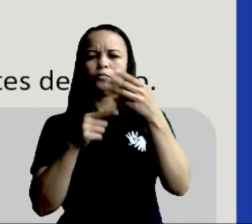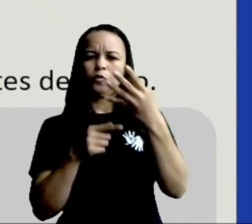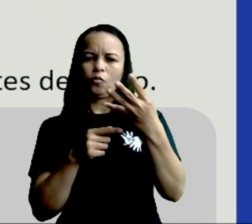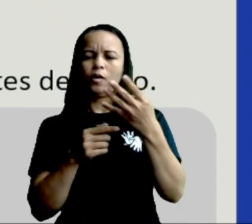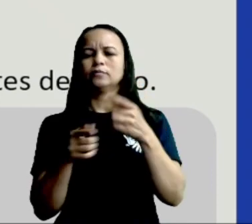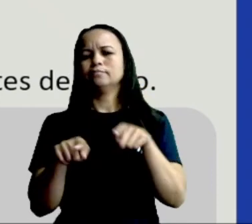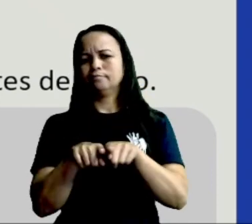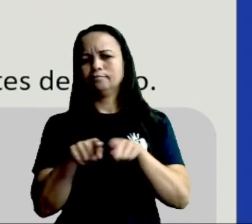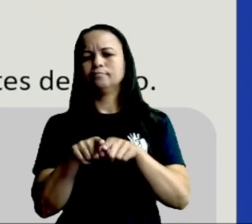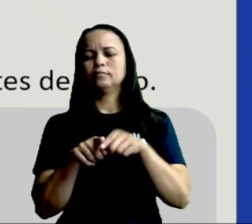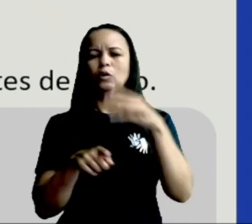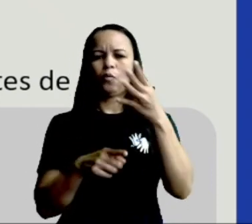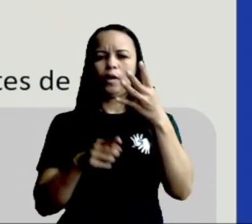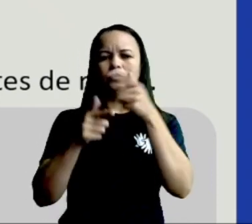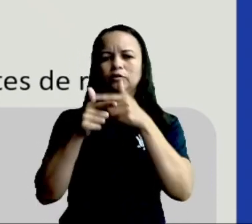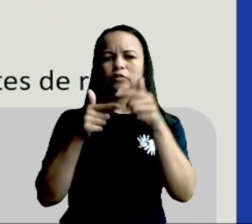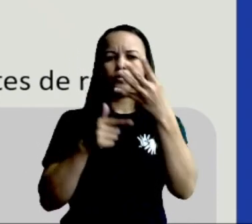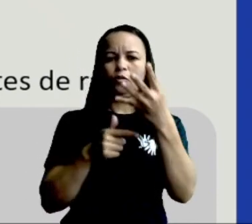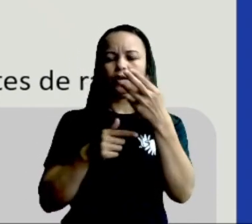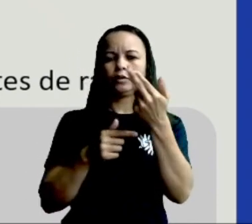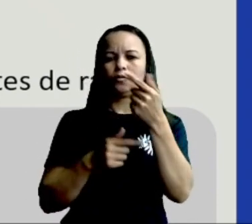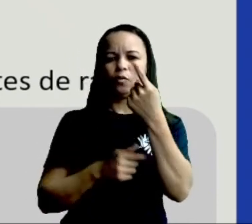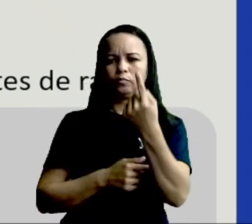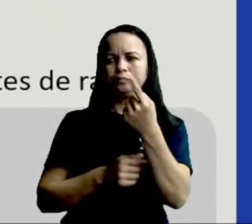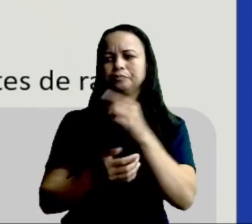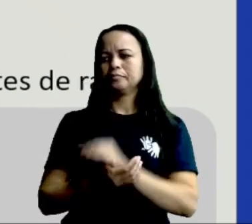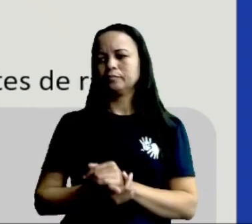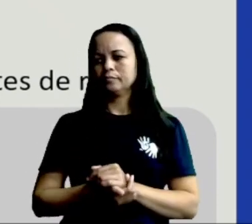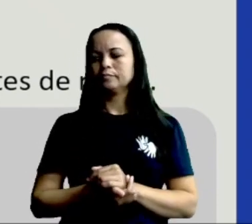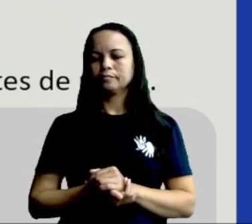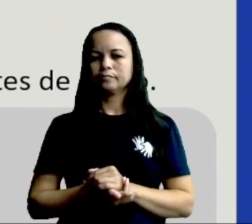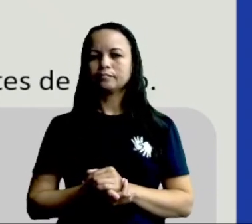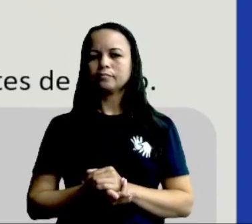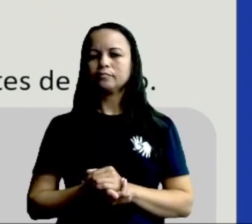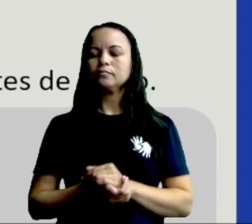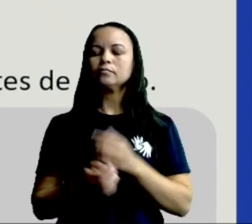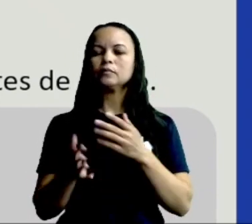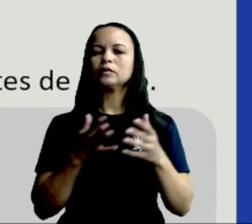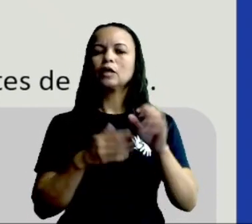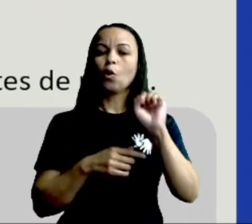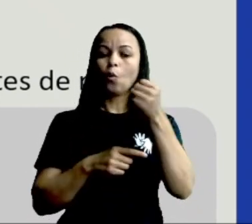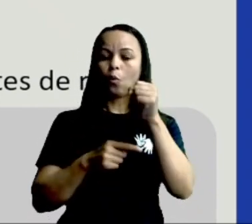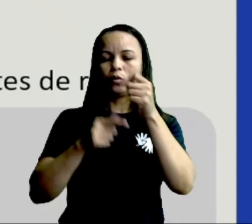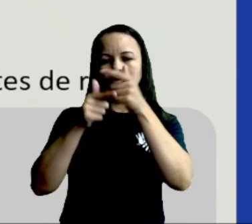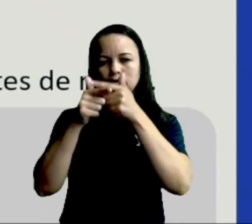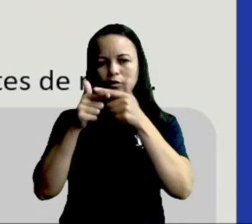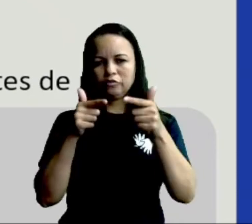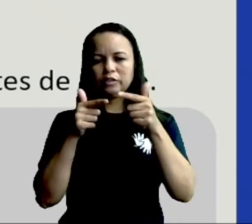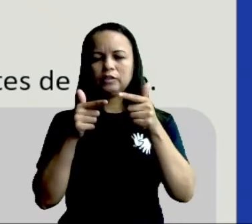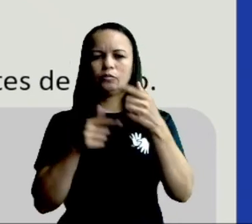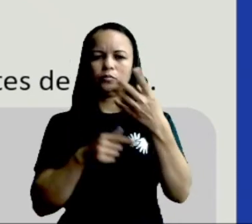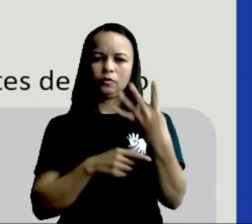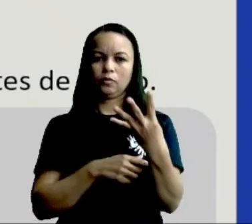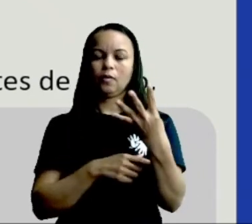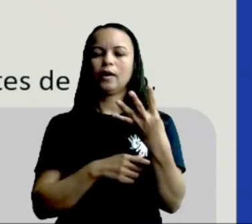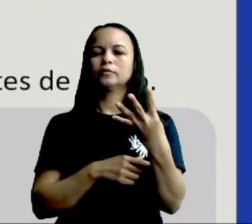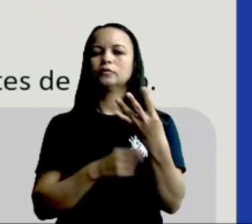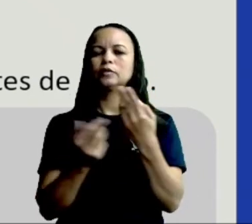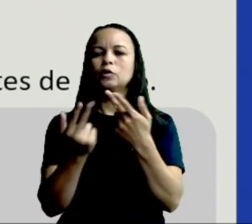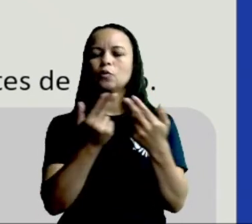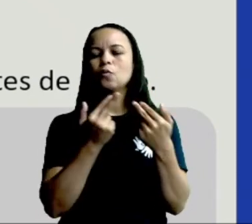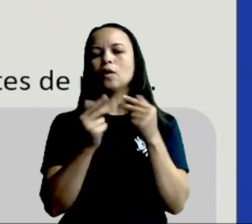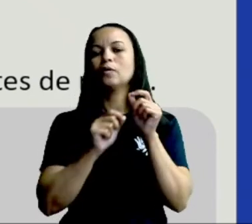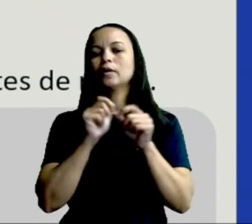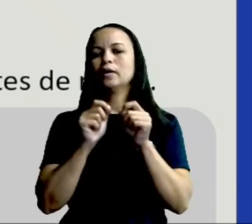1. Opa, fiquei só com 240, porque 240 vezes 1, 240. E 8 dividido por 4 vai ser igual